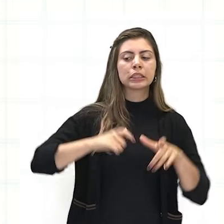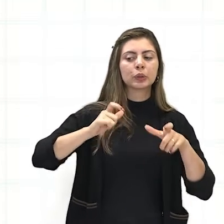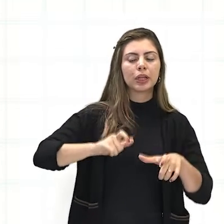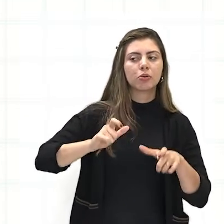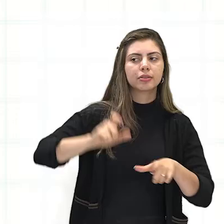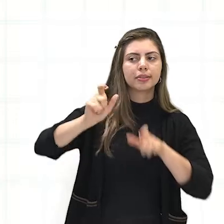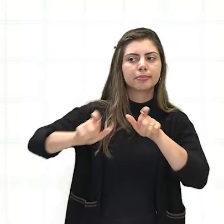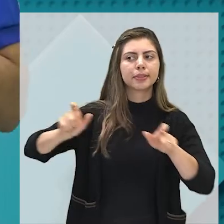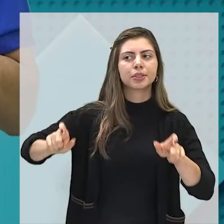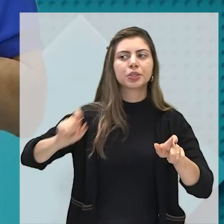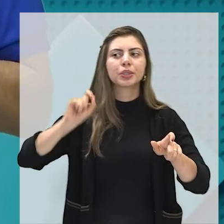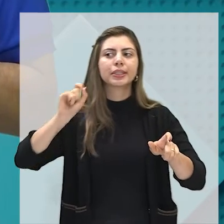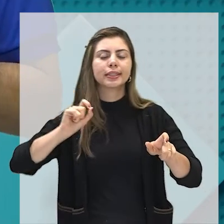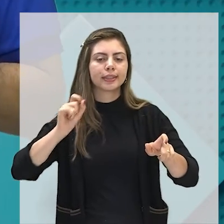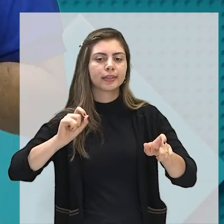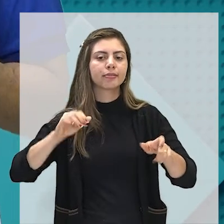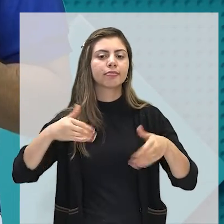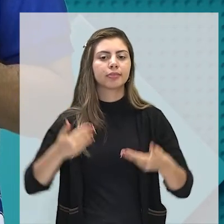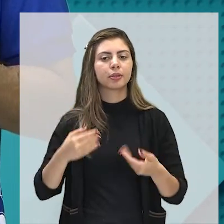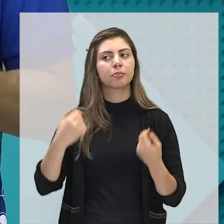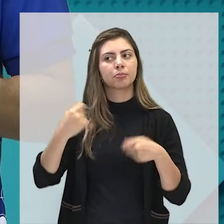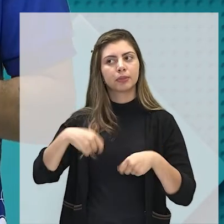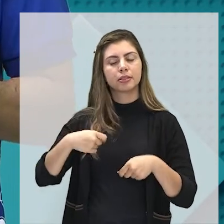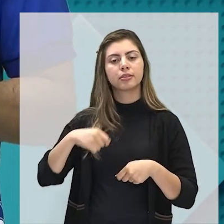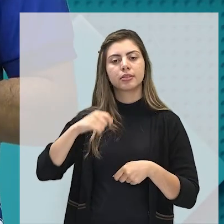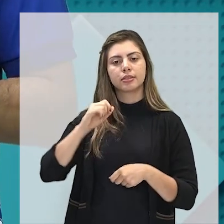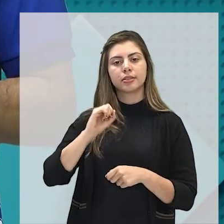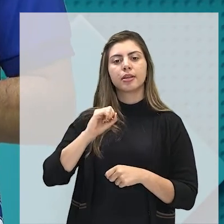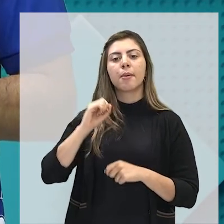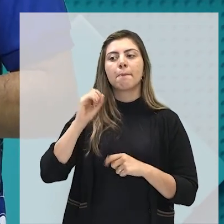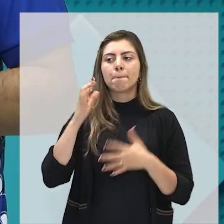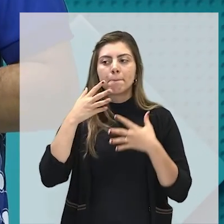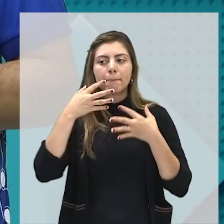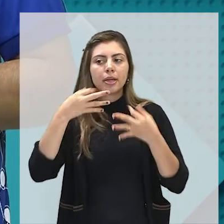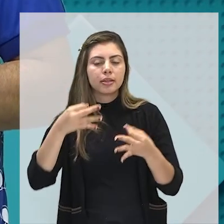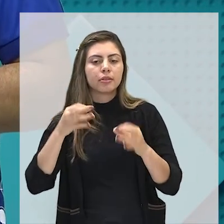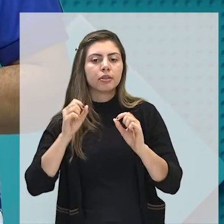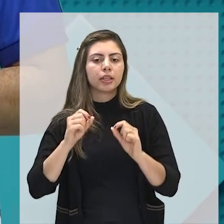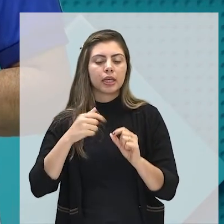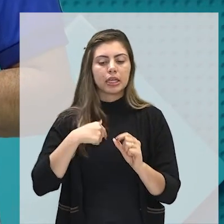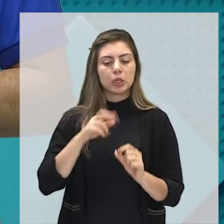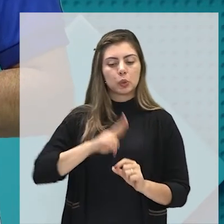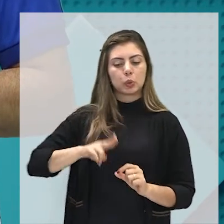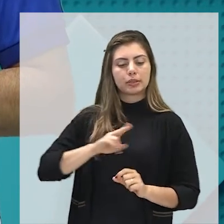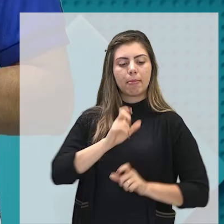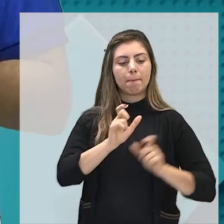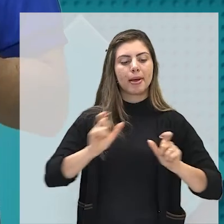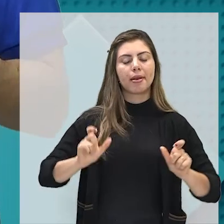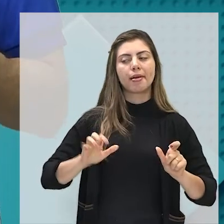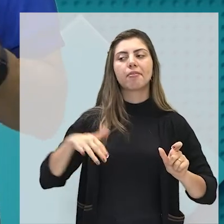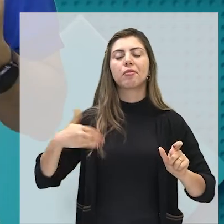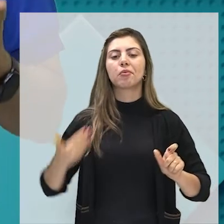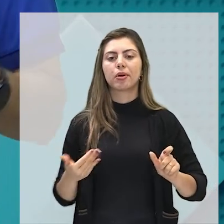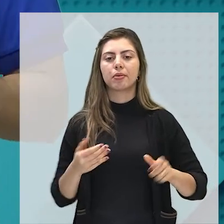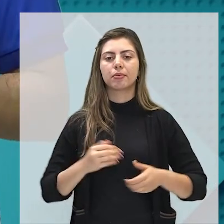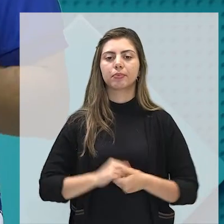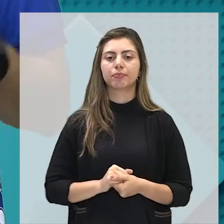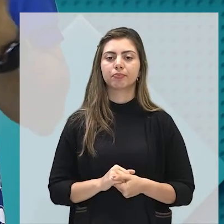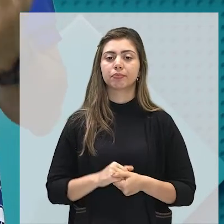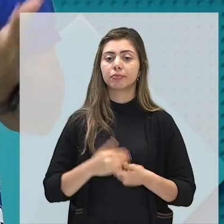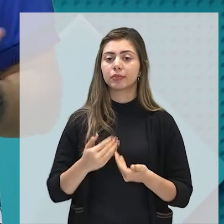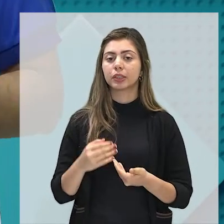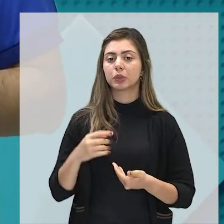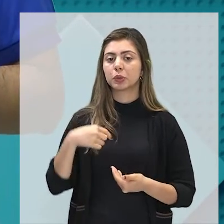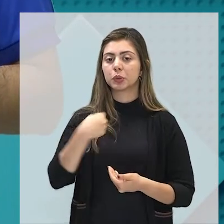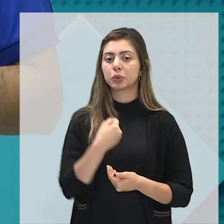inserido, está bem? Então, o contexto vai indicar quais dessas palavras, dessas expressões eu devo optar. Na hora, a gente fala aquilo que